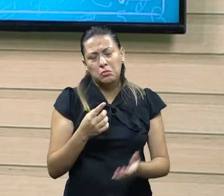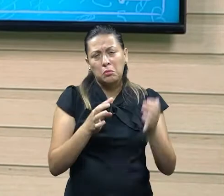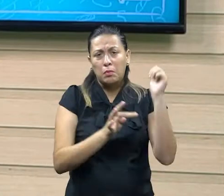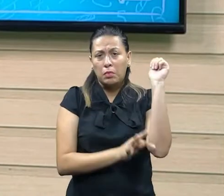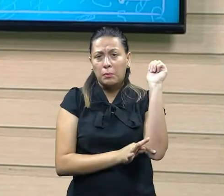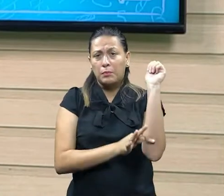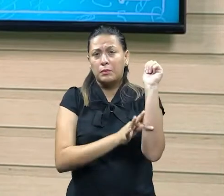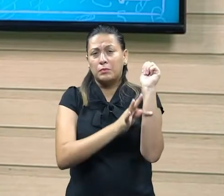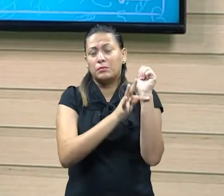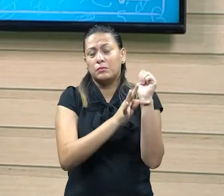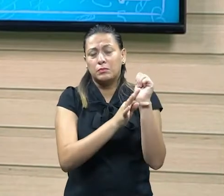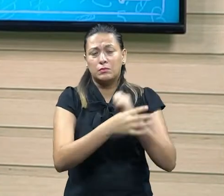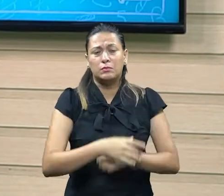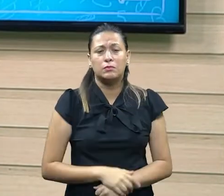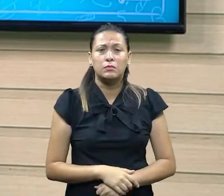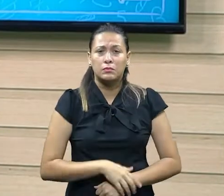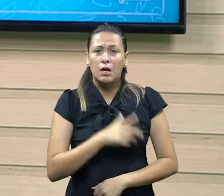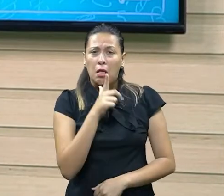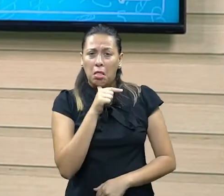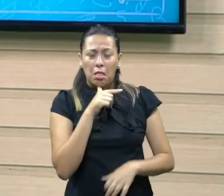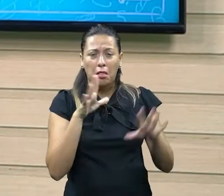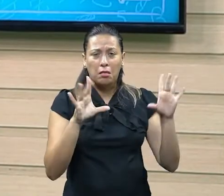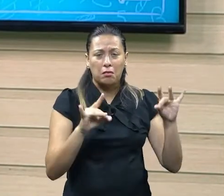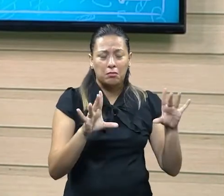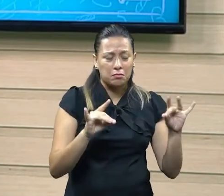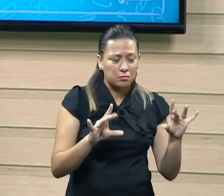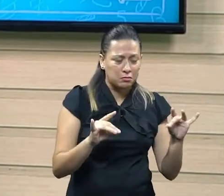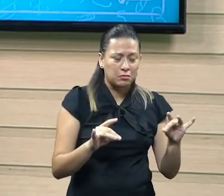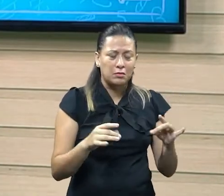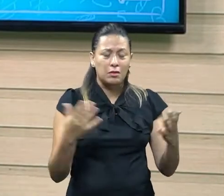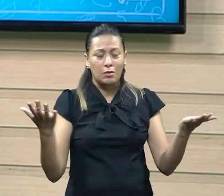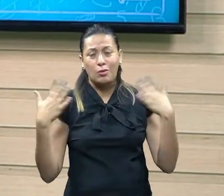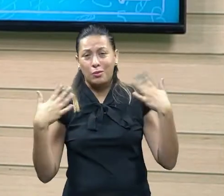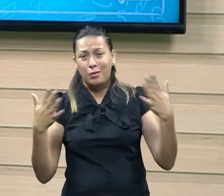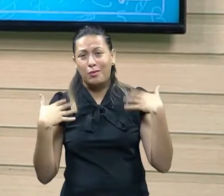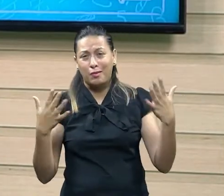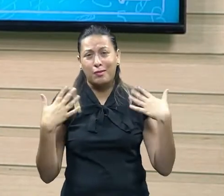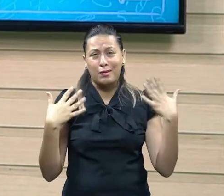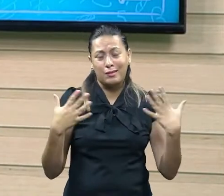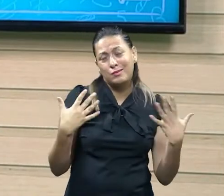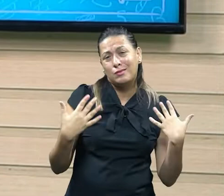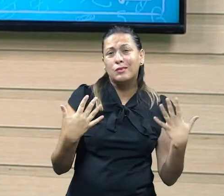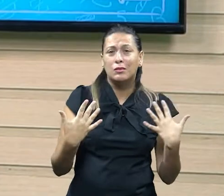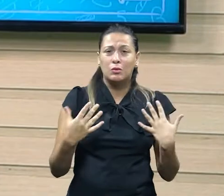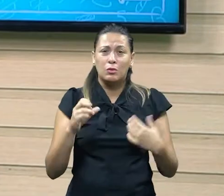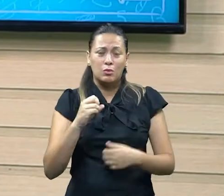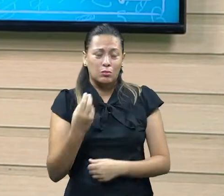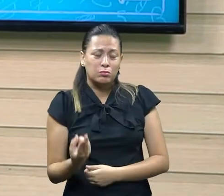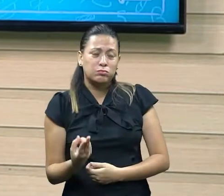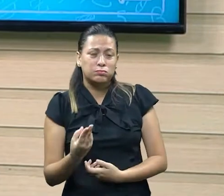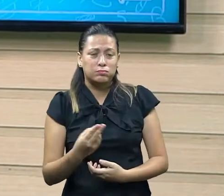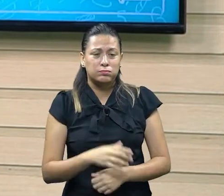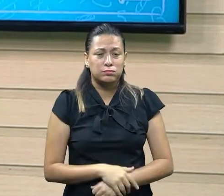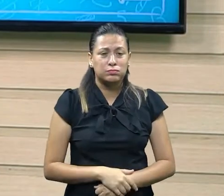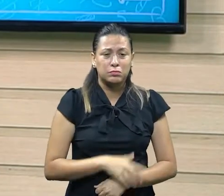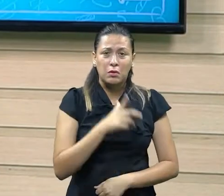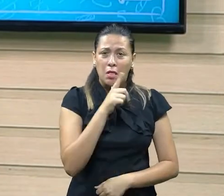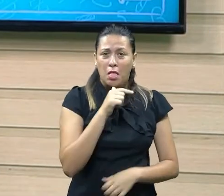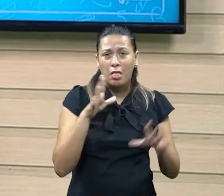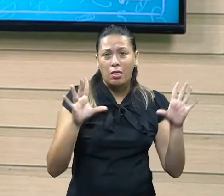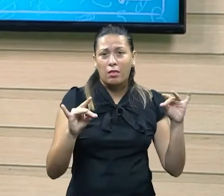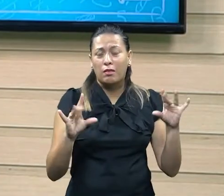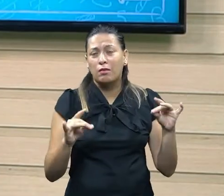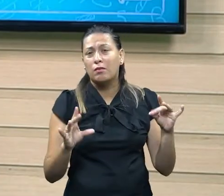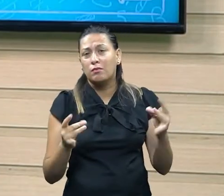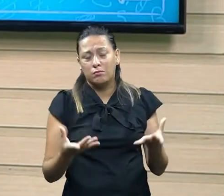temperatura, umidade, tá? Se tiver muito calor ou pouca umidade. Então, isso